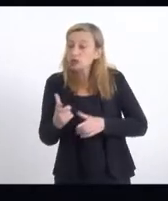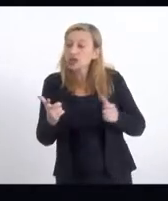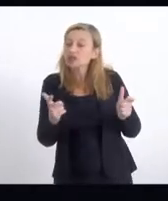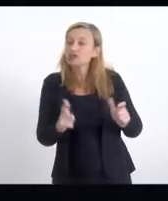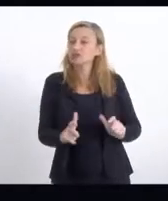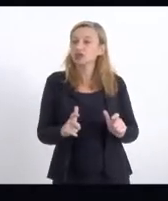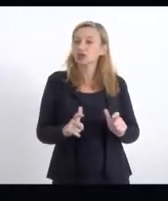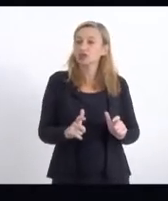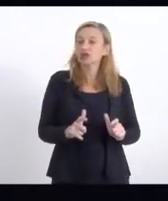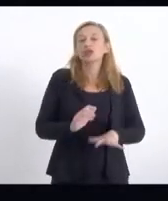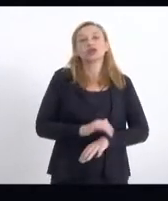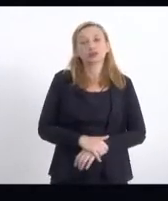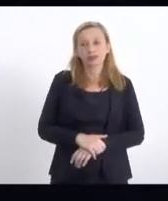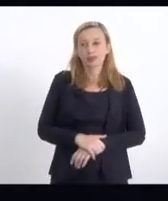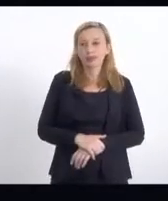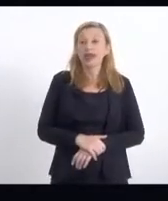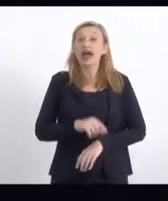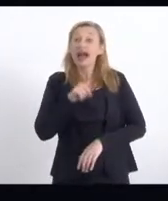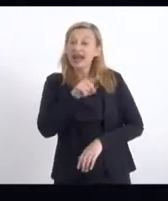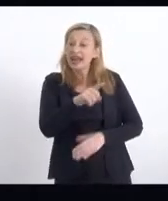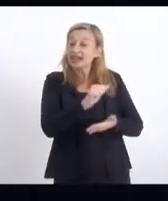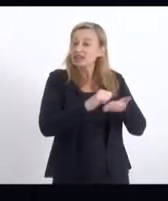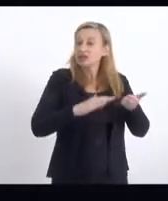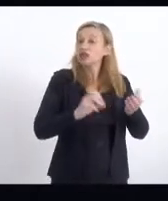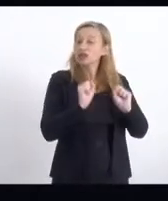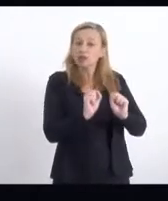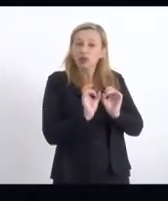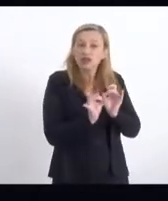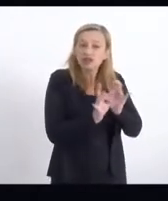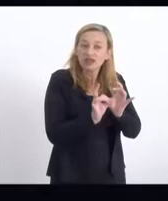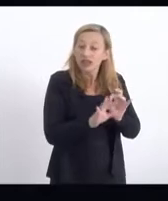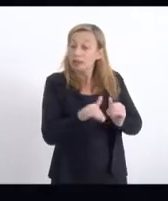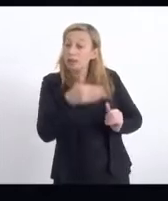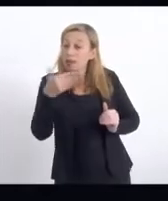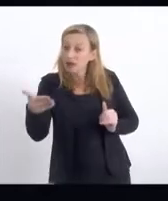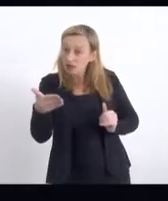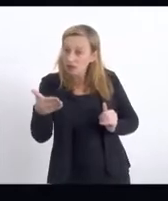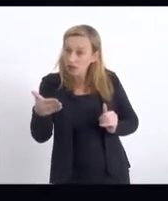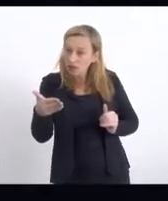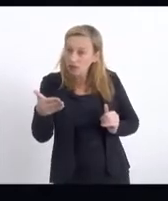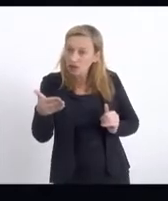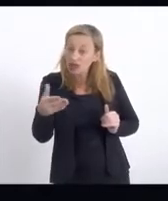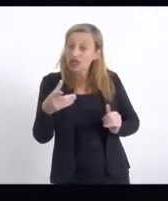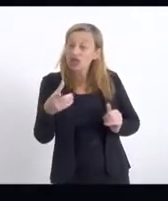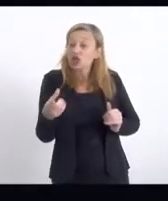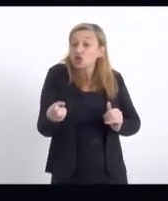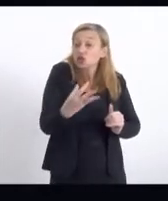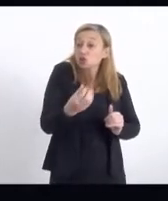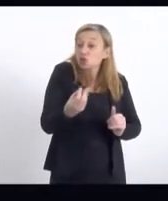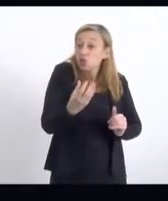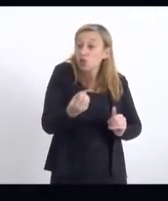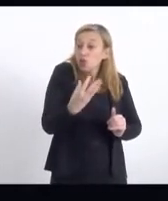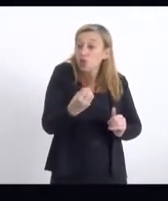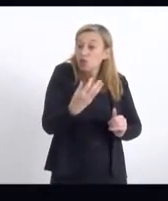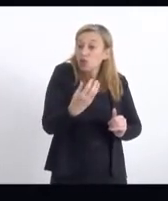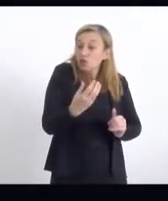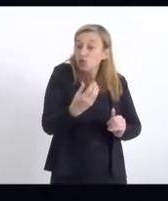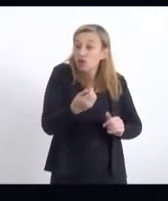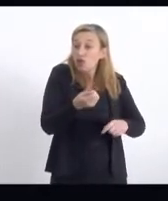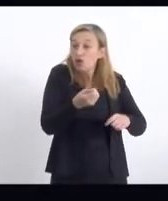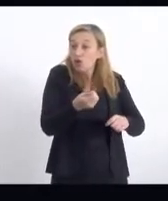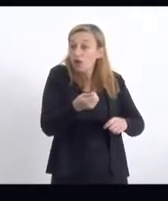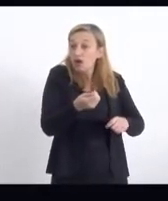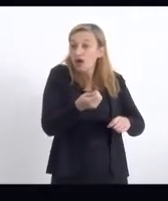são atividades indutoras? Aquelas que podem vender para fora e atrair renda nova para a região. Aquelas